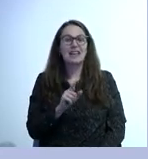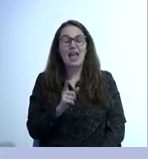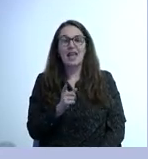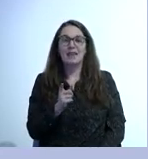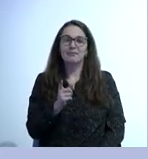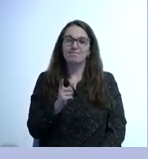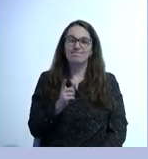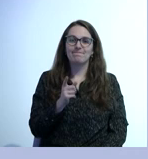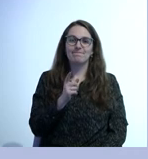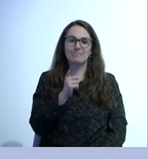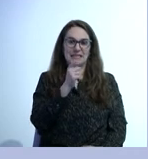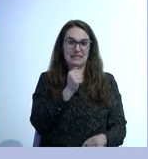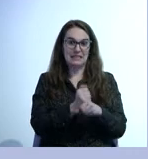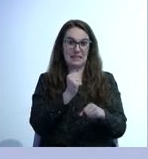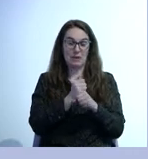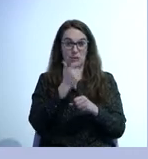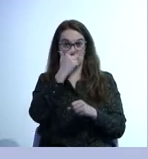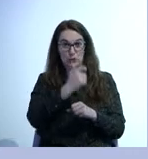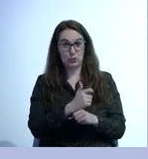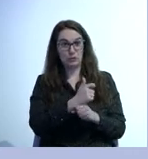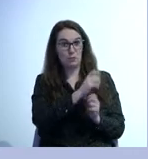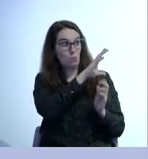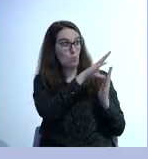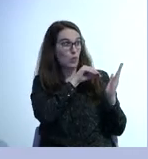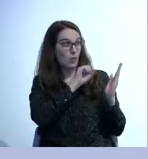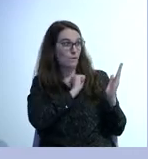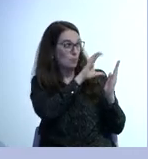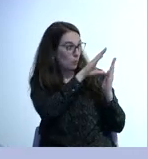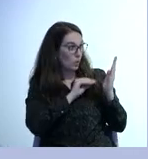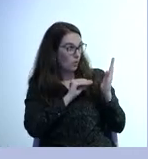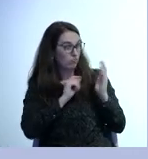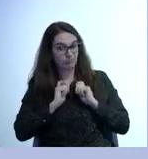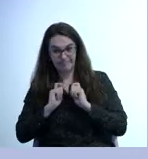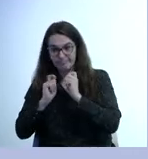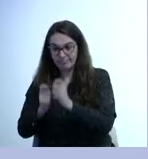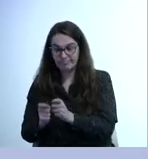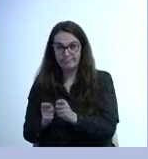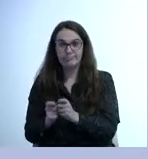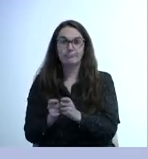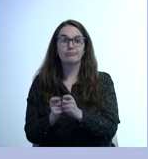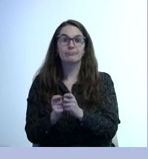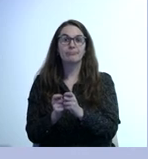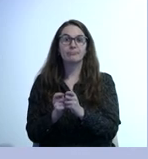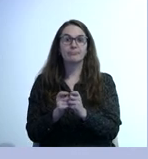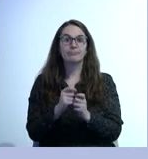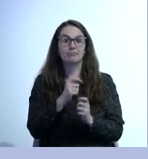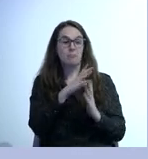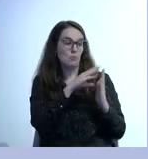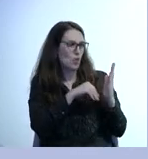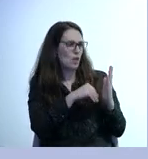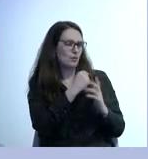dos nossos mentores, enfim, aqui mais um mentor, herói,